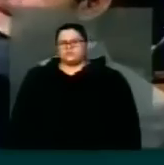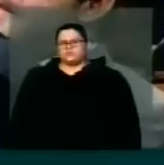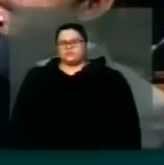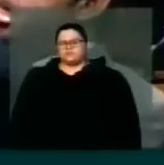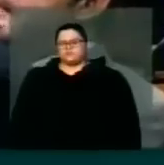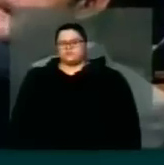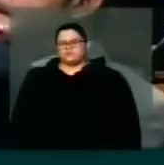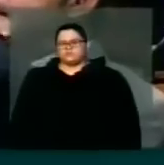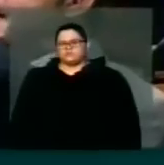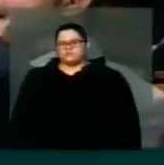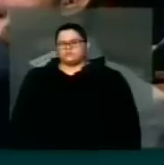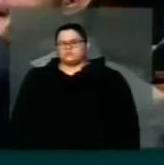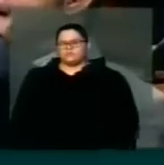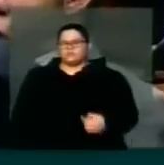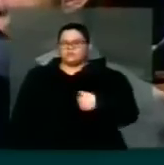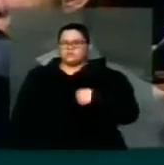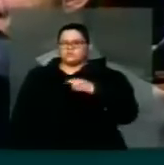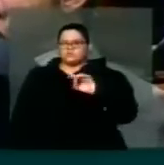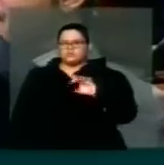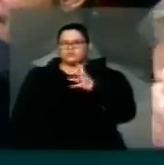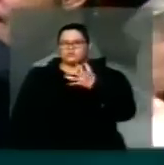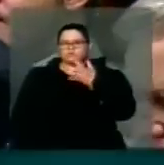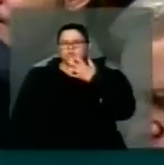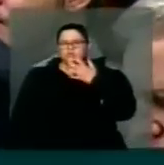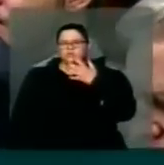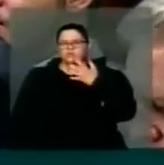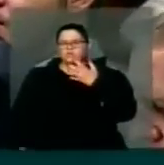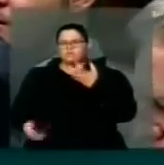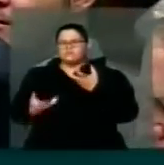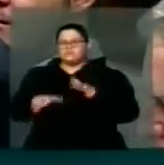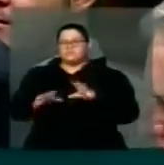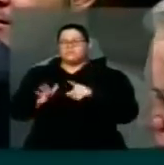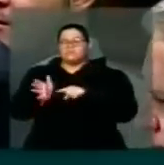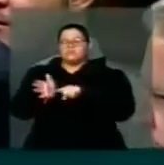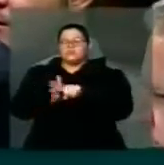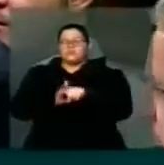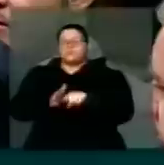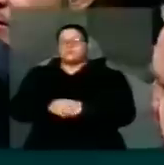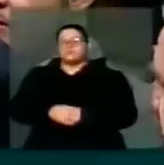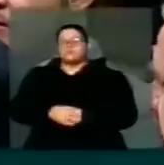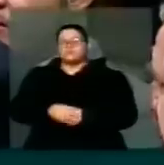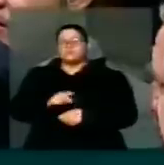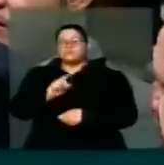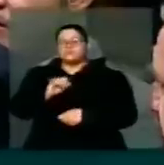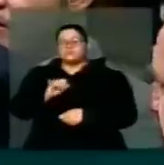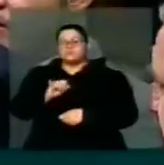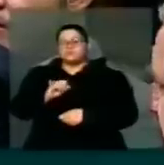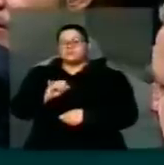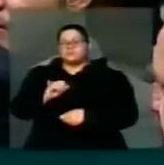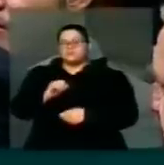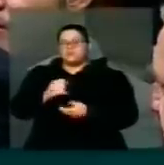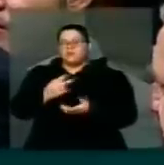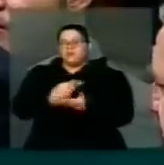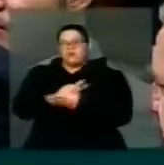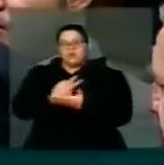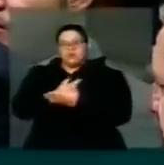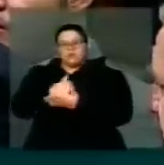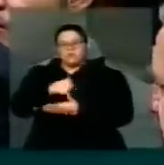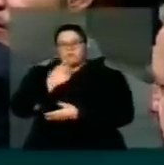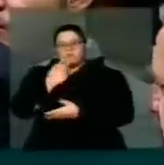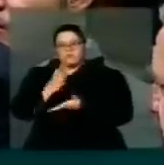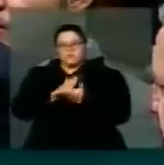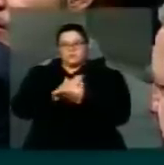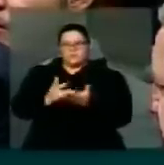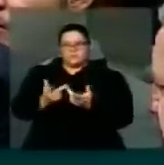iguais. Era apenas esse registro, senhor presidente, não preciso formular nenhuma pergunta, e se fiz alguma afirmação incorreta, peço que o